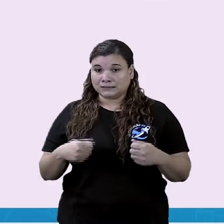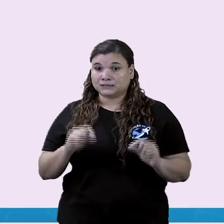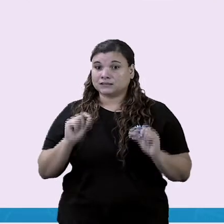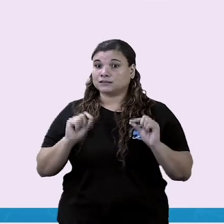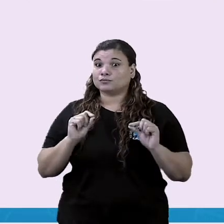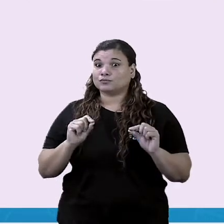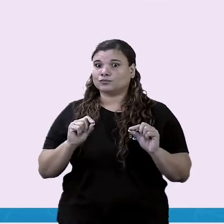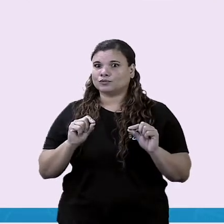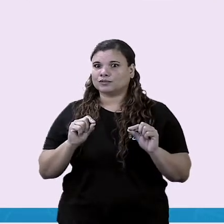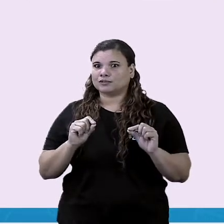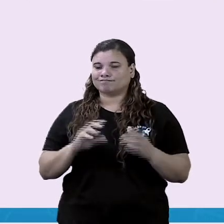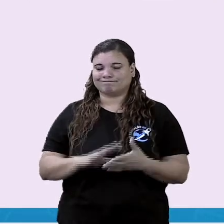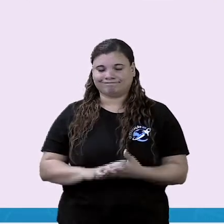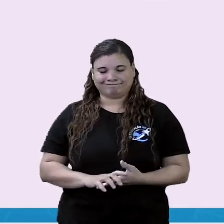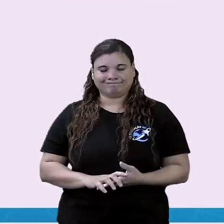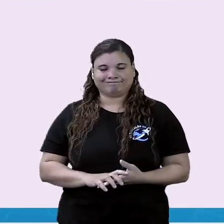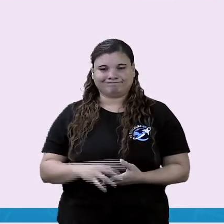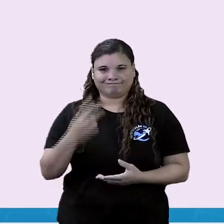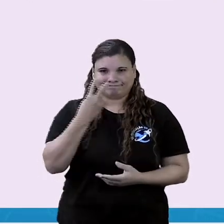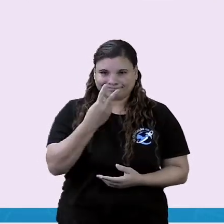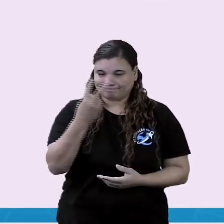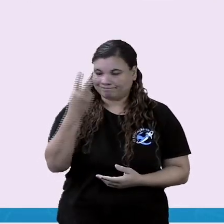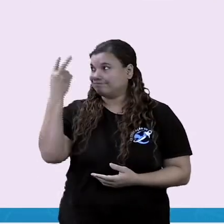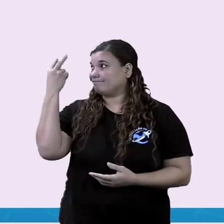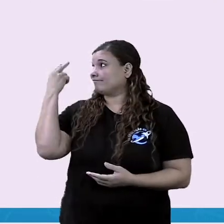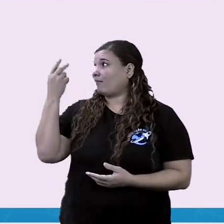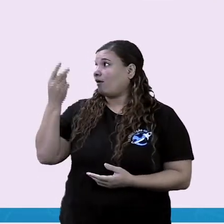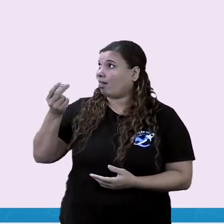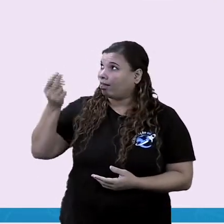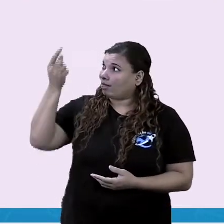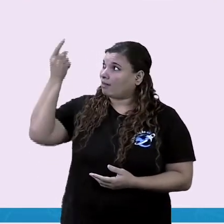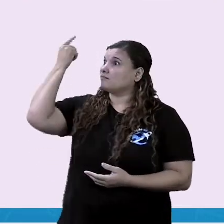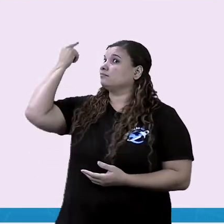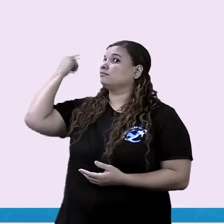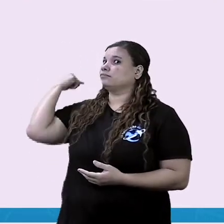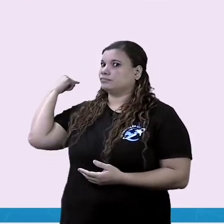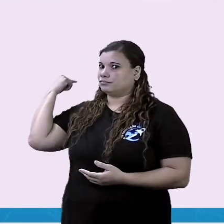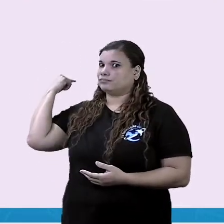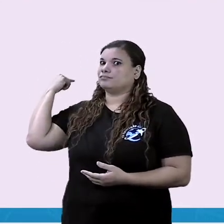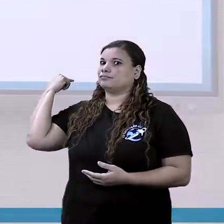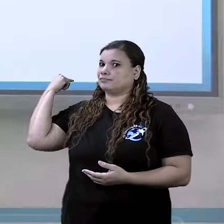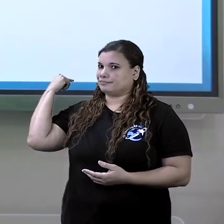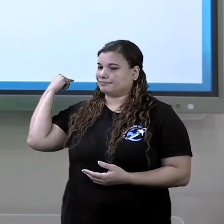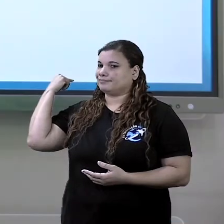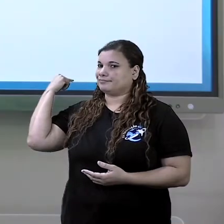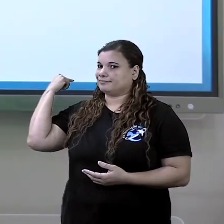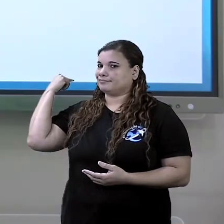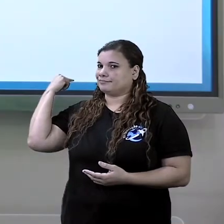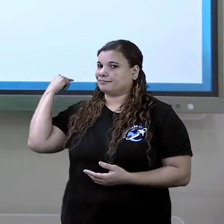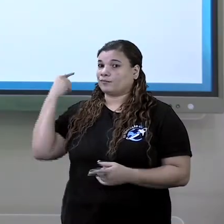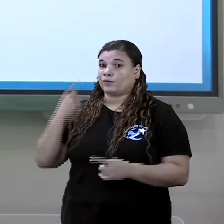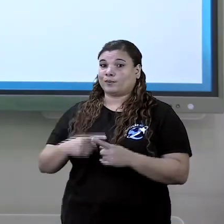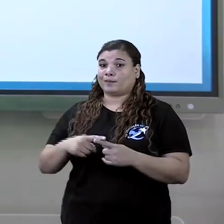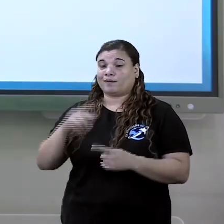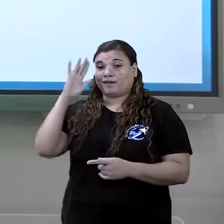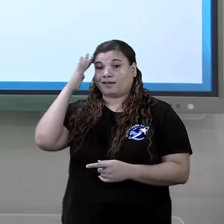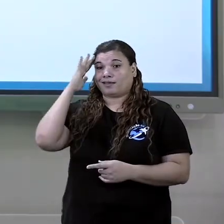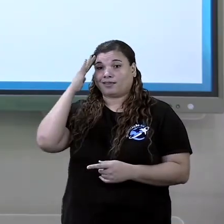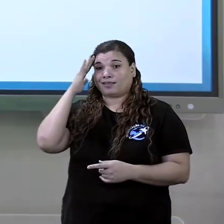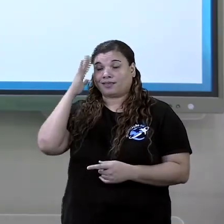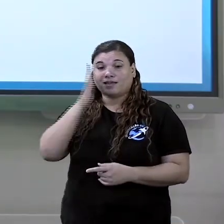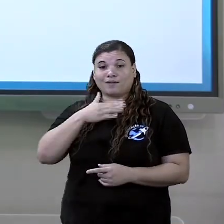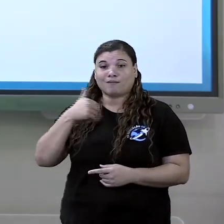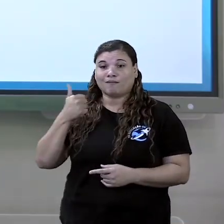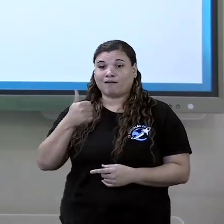civilização. Isso mesmo, lá no período paleolítico, que nós já estudamos aqui, quando